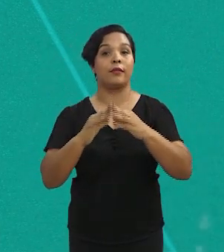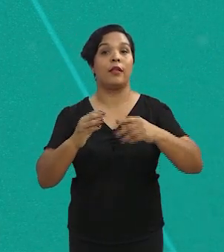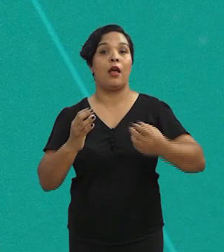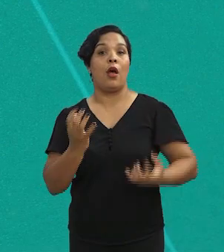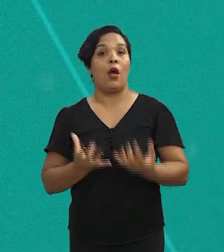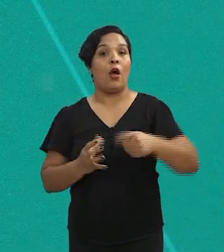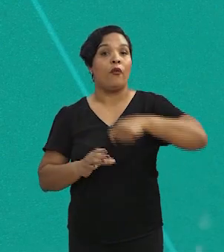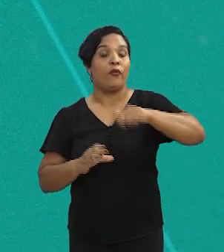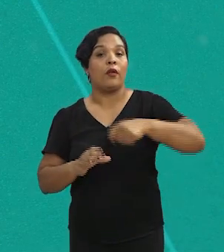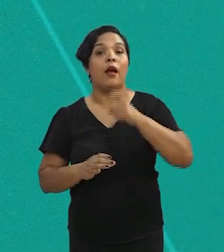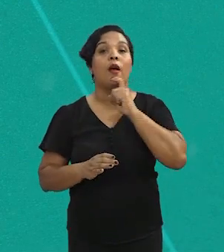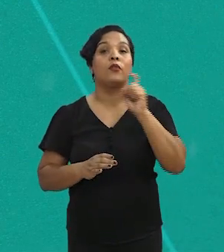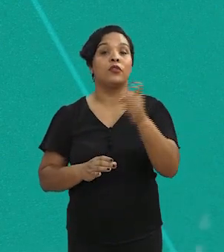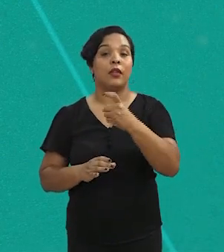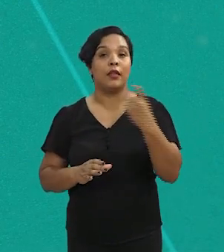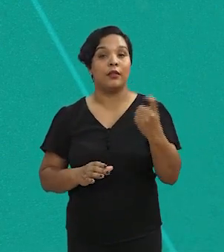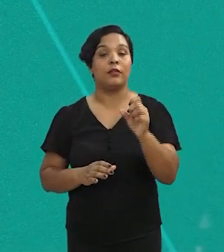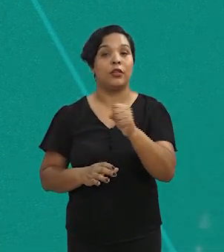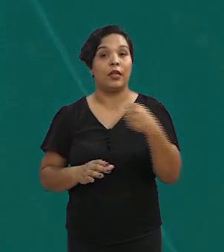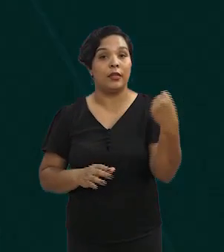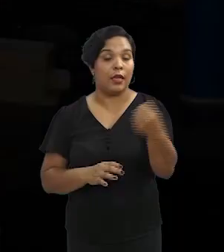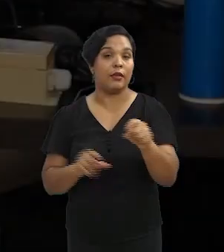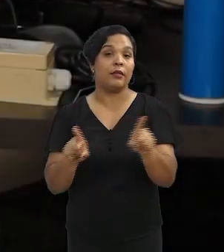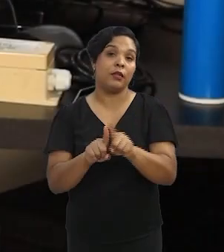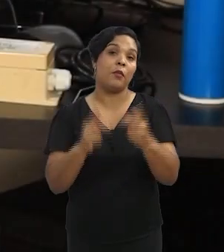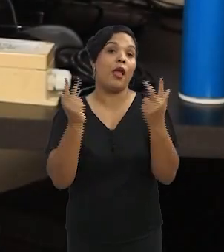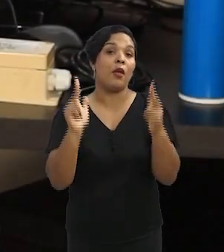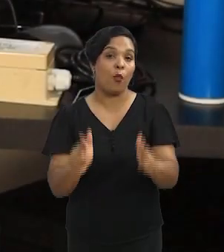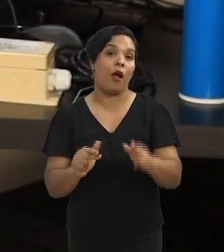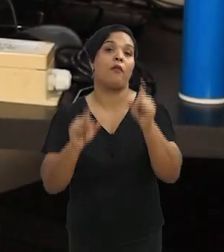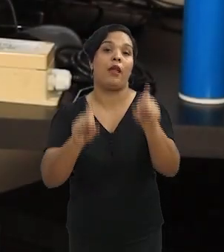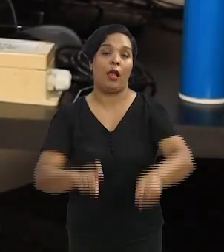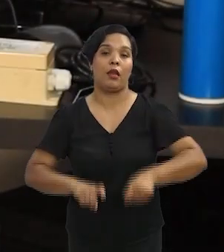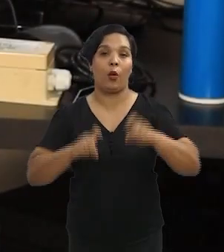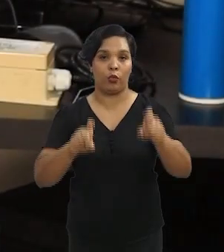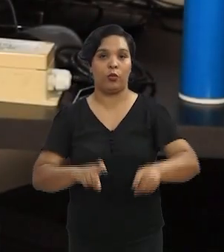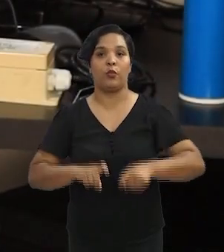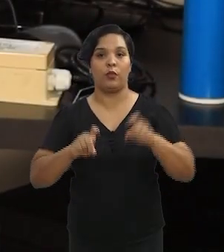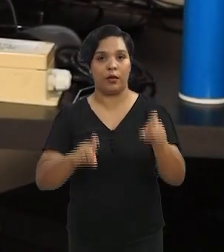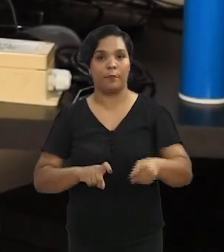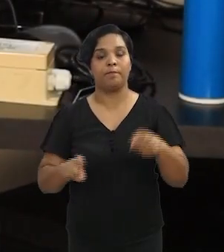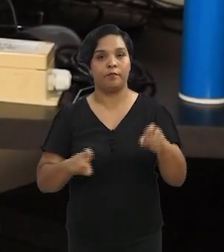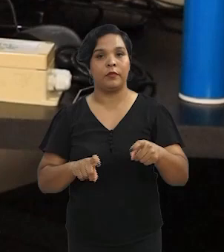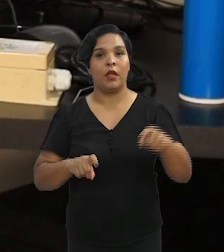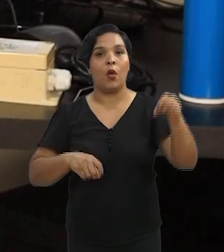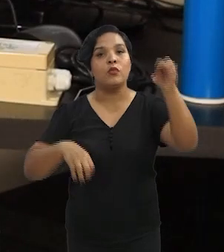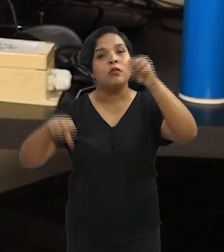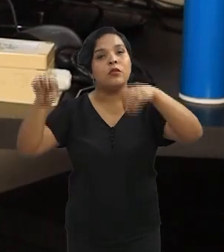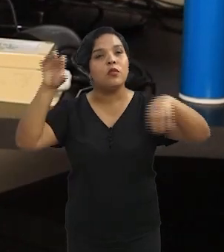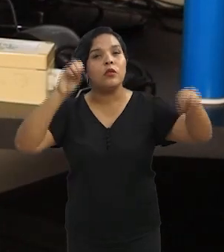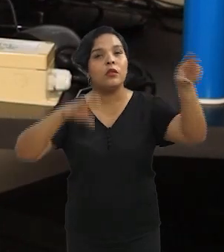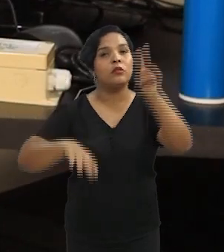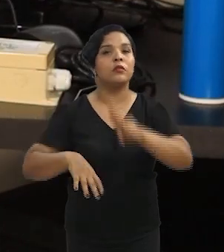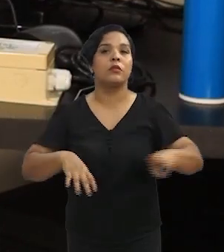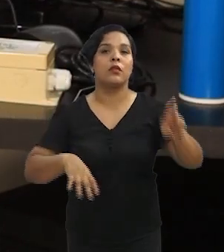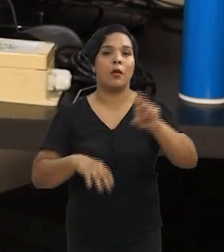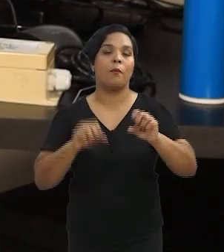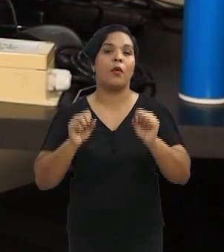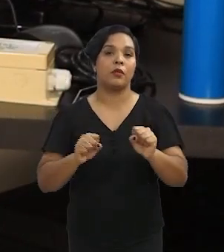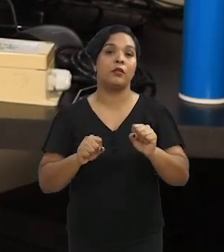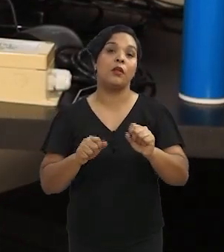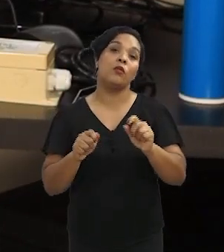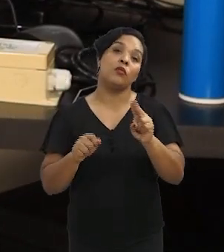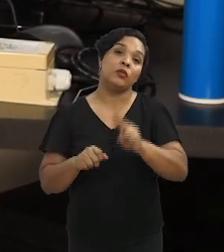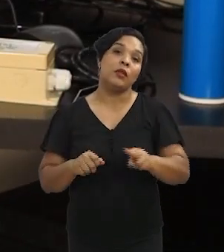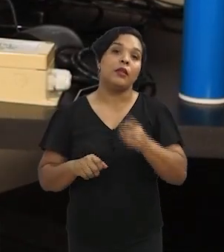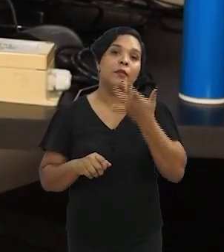geladeira. E ela não é diferente também na agricultura. Na questão dos sensores que estamos estudando, eles podem ser empregados tanto na agricultura